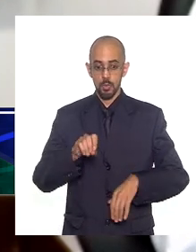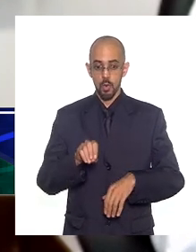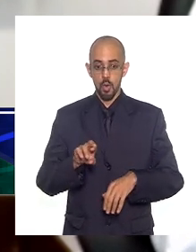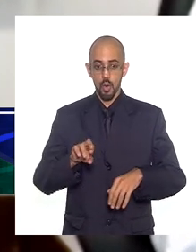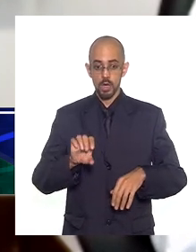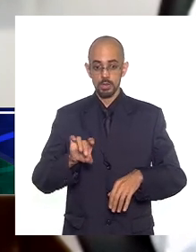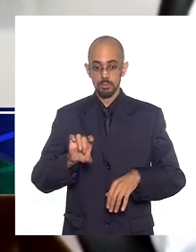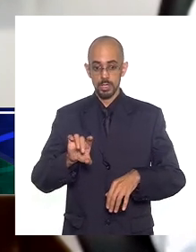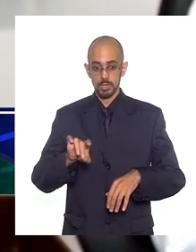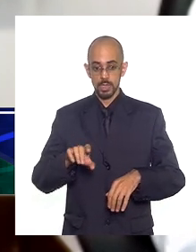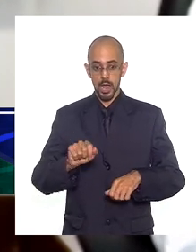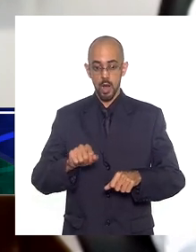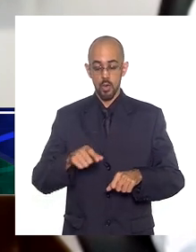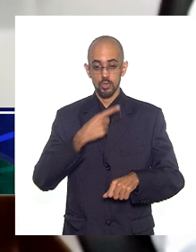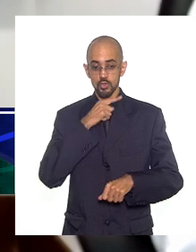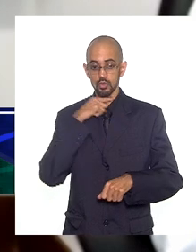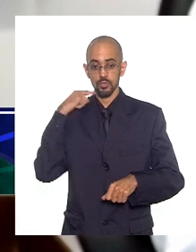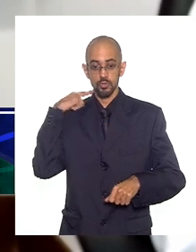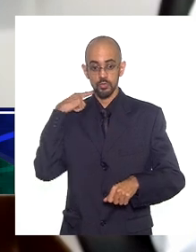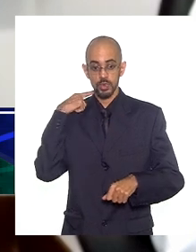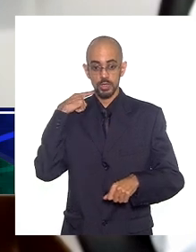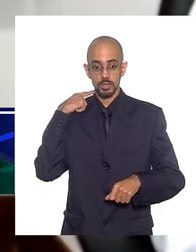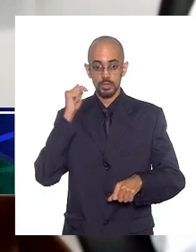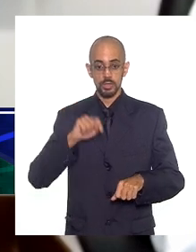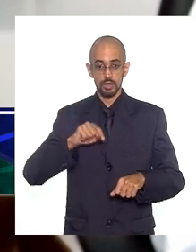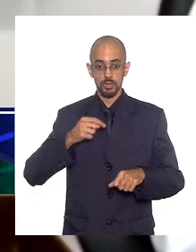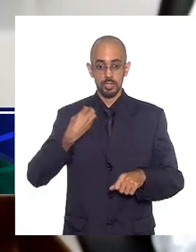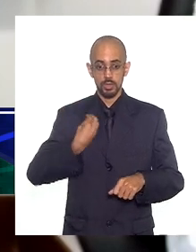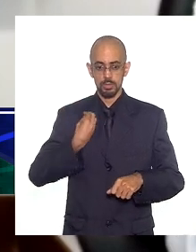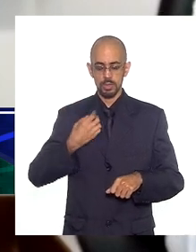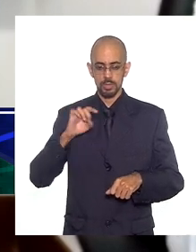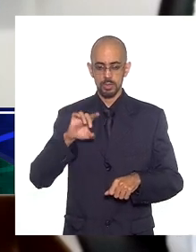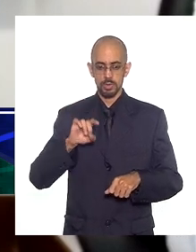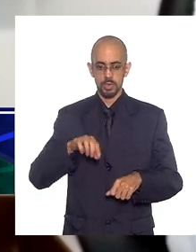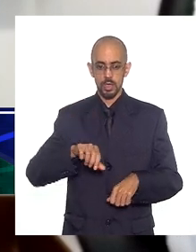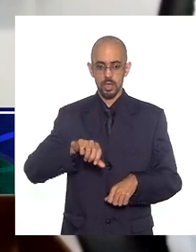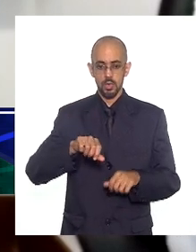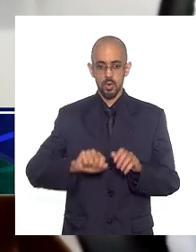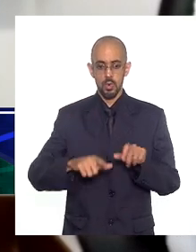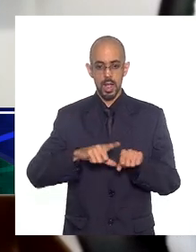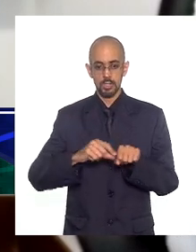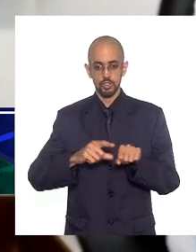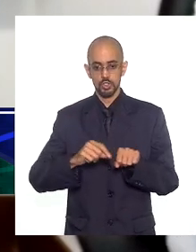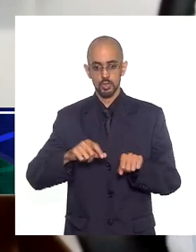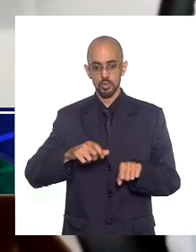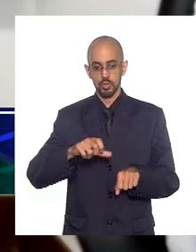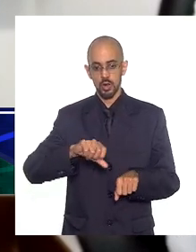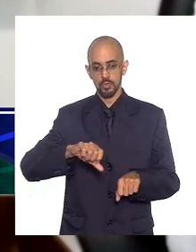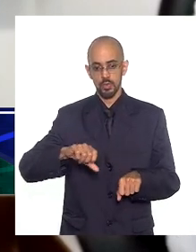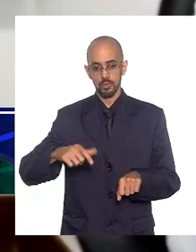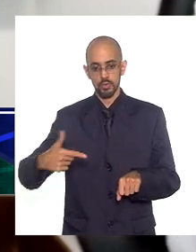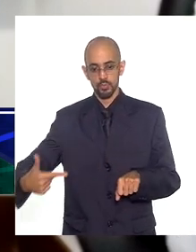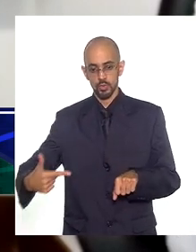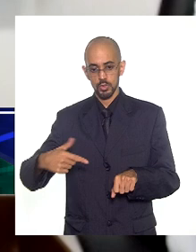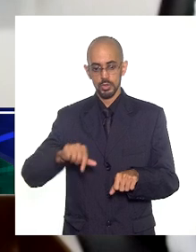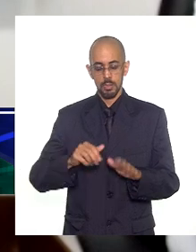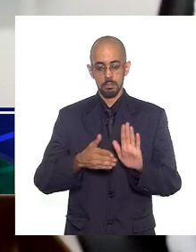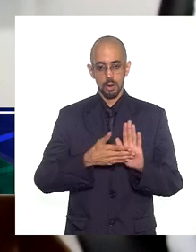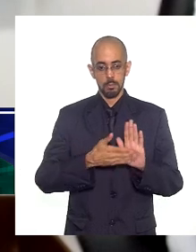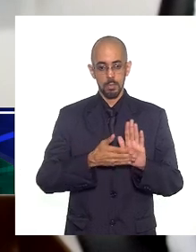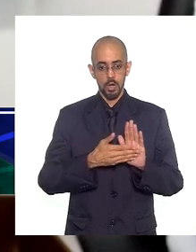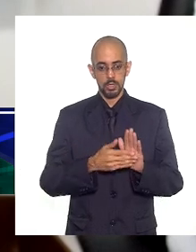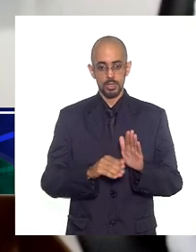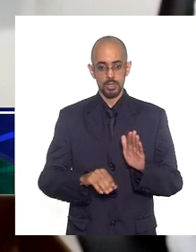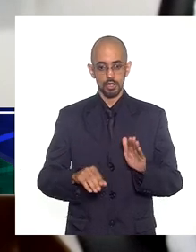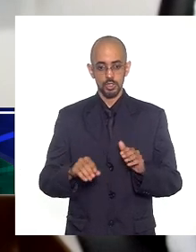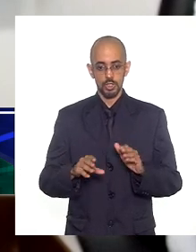discussão, redação do vencido, sujeita a disposições especiais, de acordo com o artigo 192 do regimento interno, proposta de emenda constitucional número 56A de